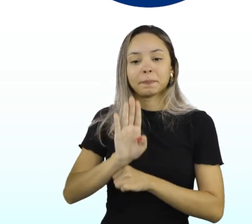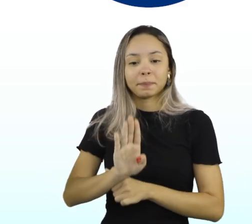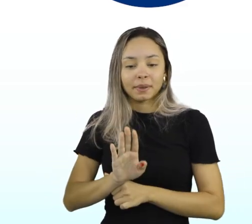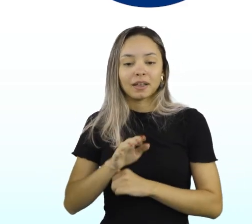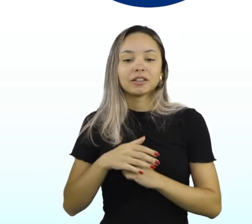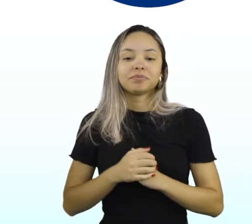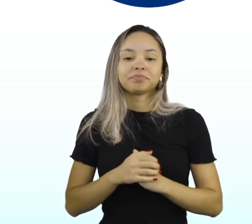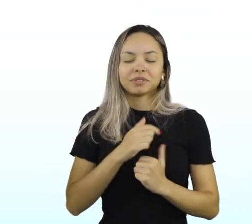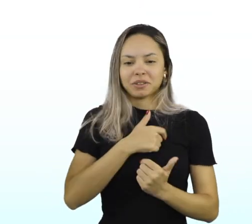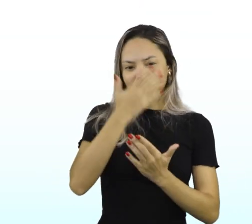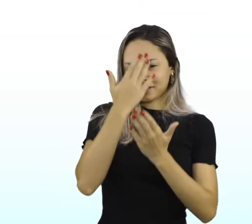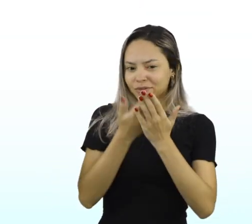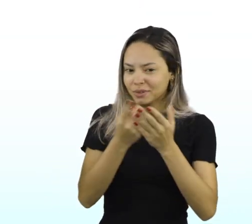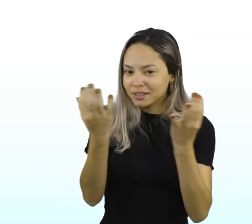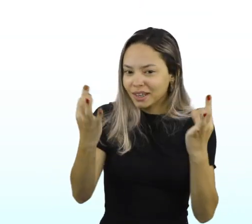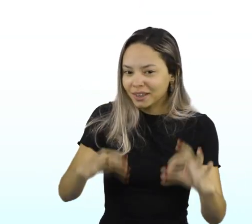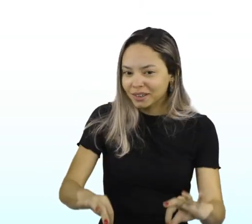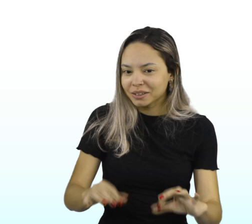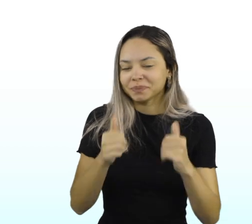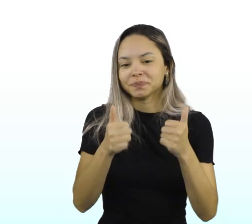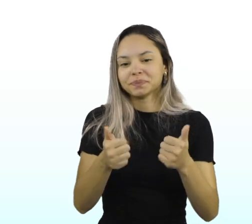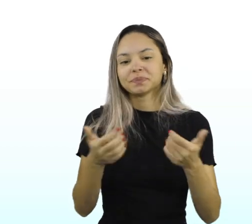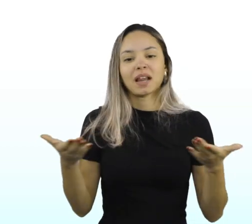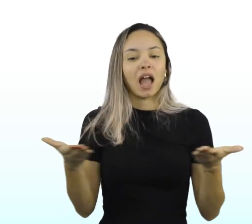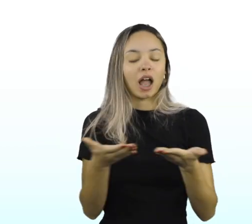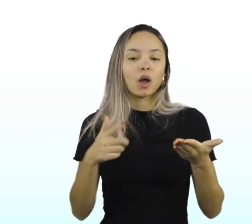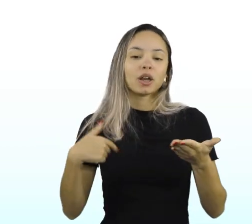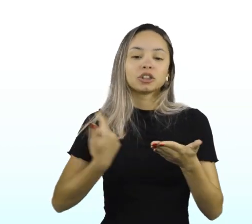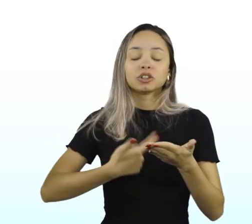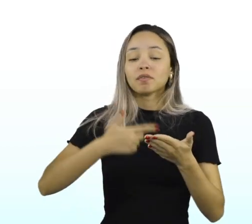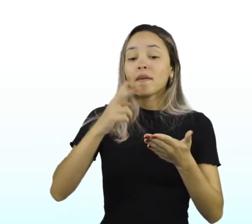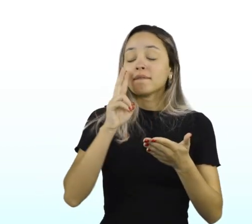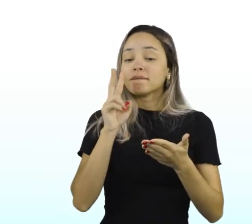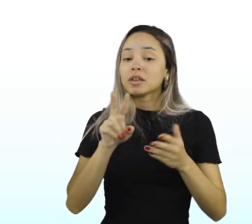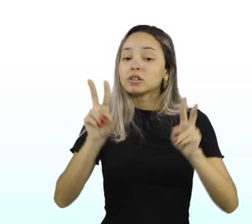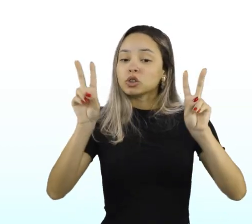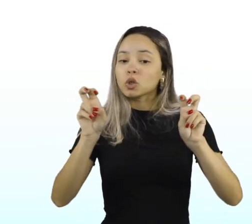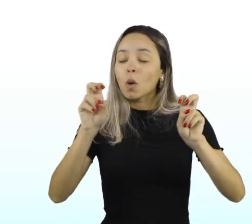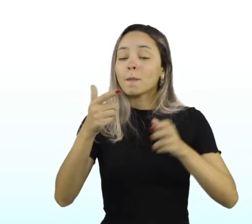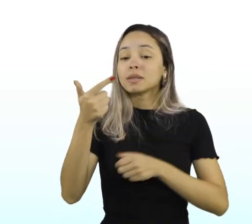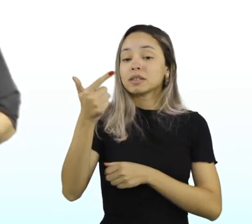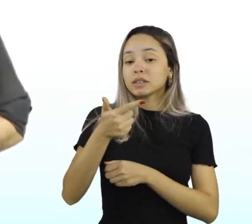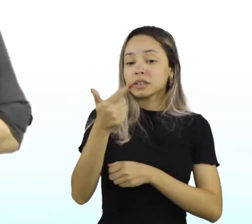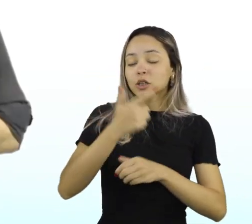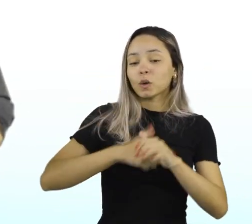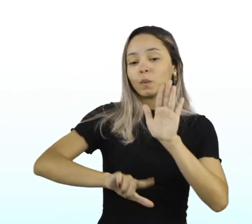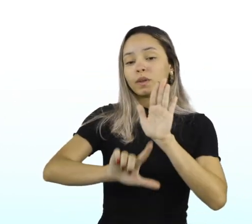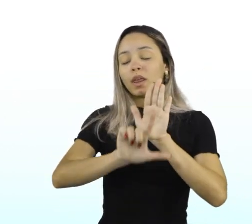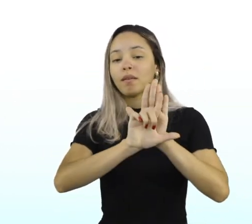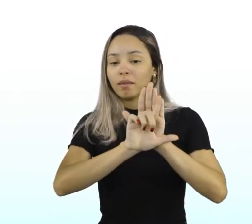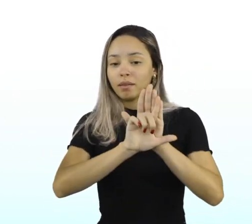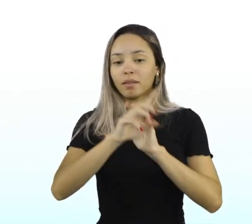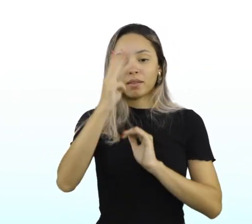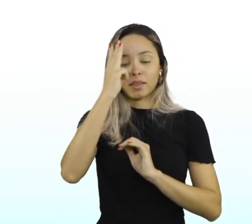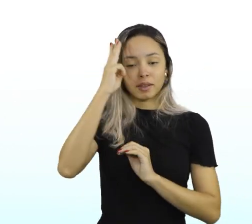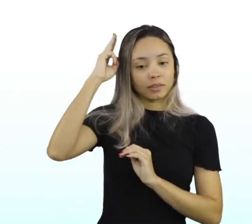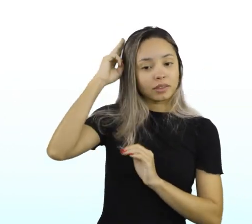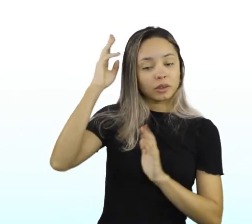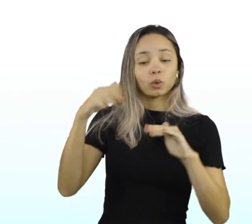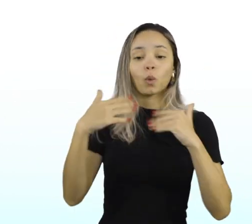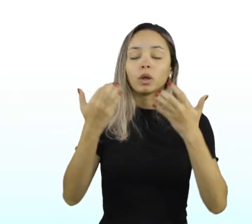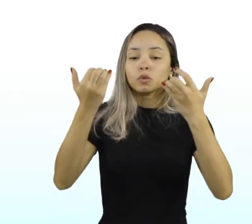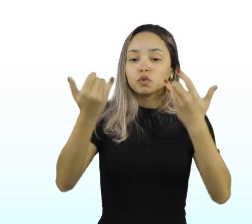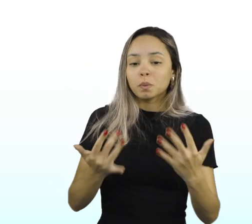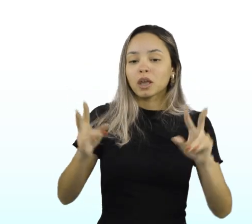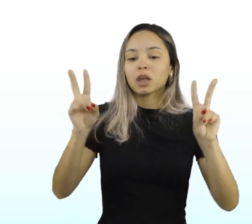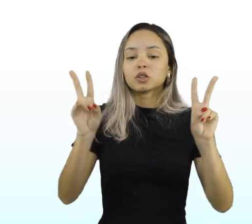certeza que você acertou essa. Bom, dando sequência, a gente vai agora para a segunda lei de Newton, quando agora a gente fala da interação dessa força que